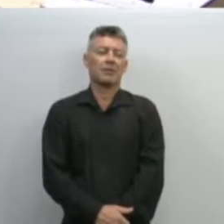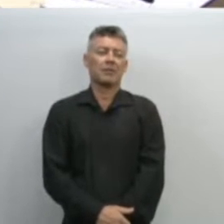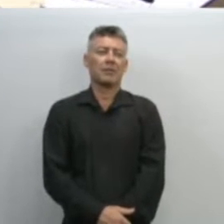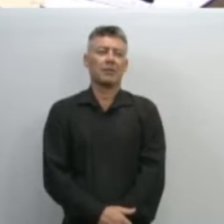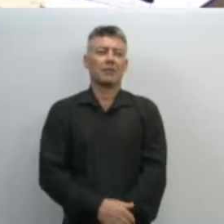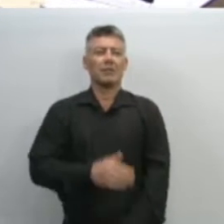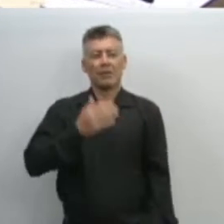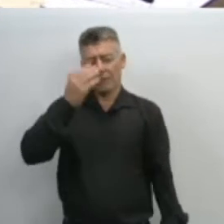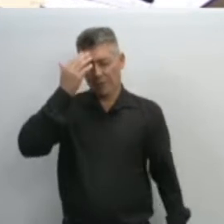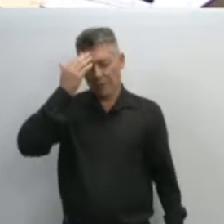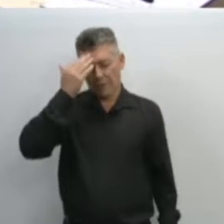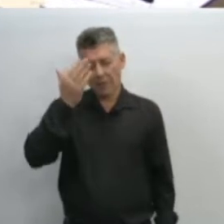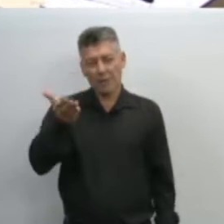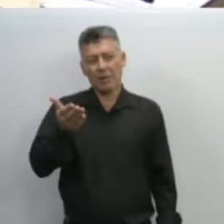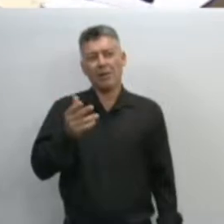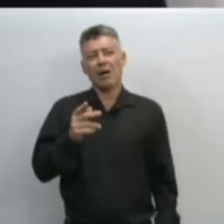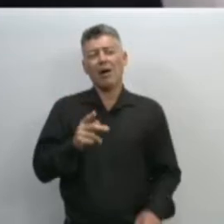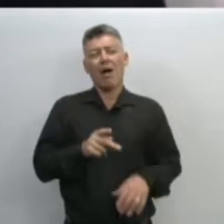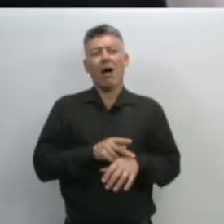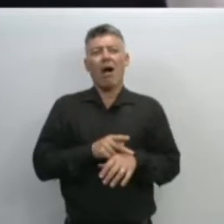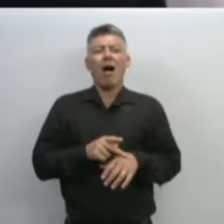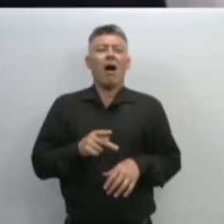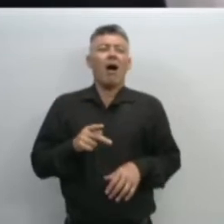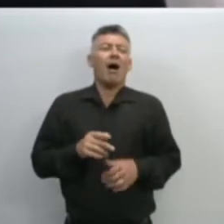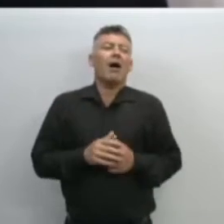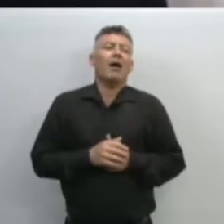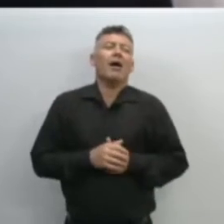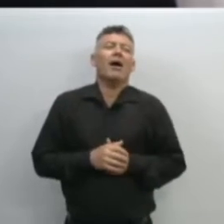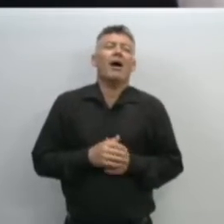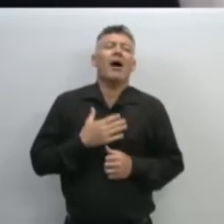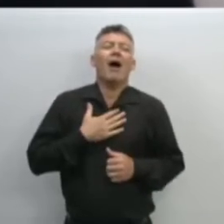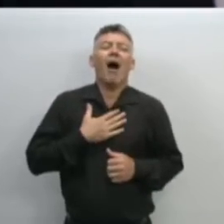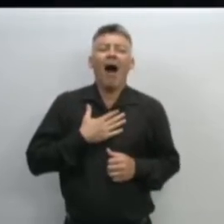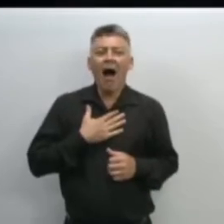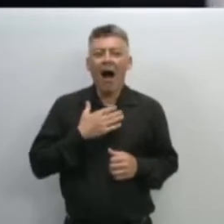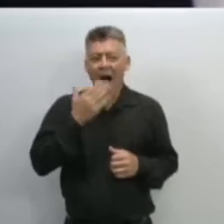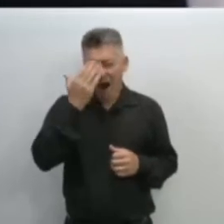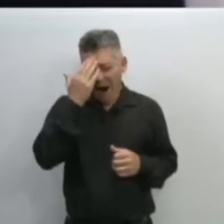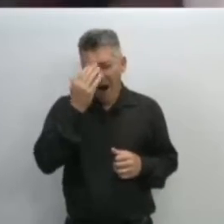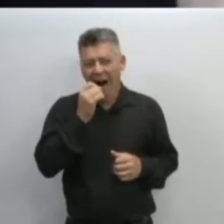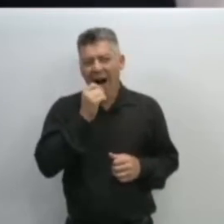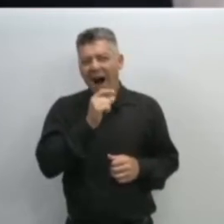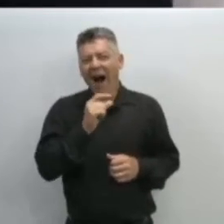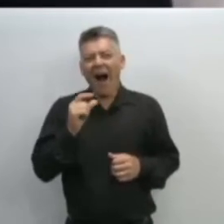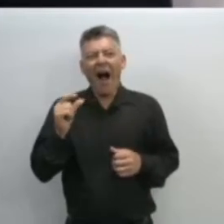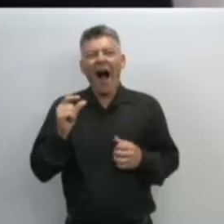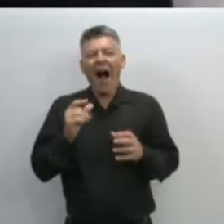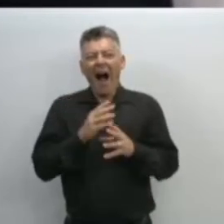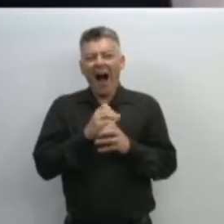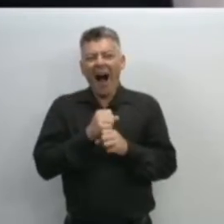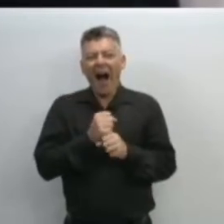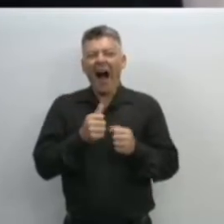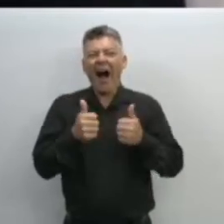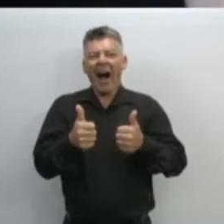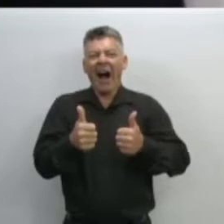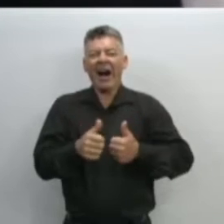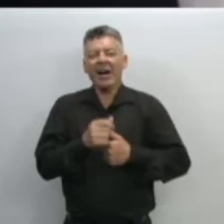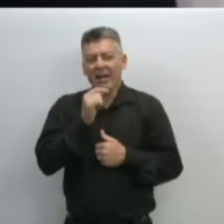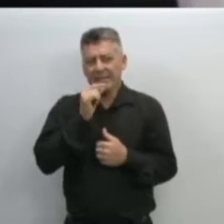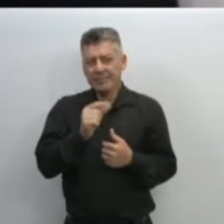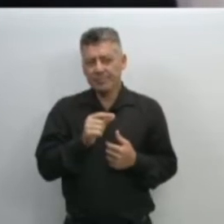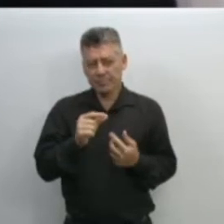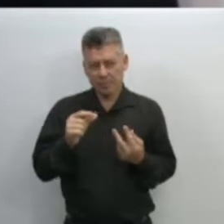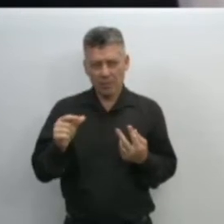Obrigado, presidente, vereador Preto Aquino. Eu queria falar algumas questões bem rapidamente. Primeiro, queria me somar às palavras de